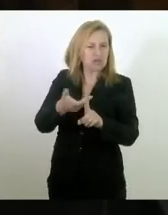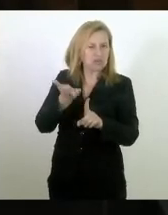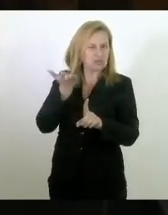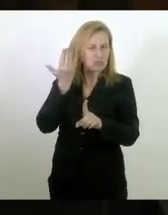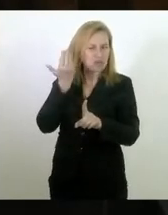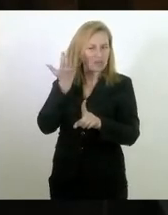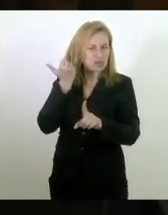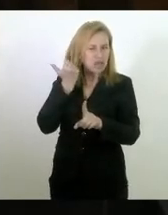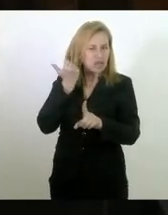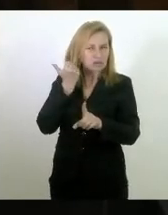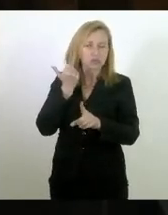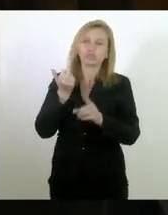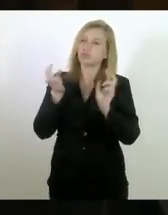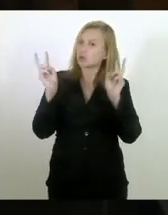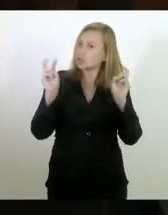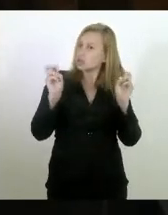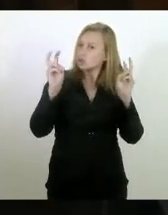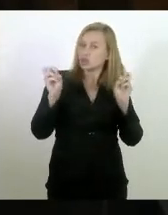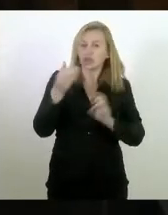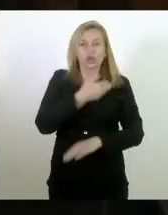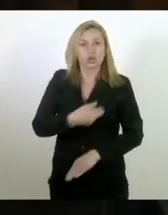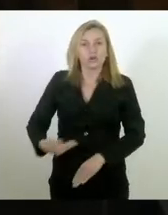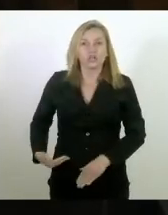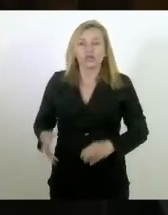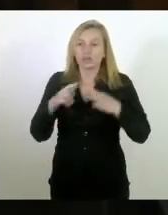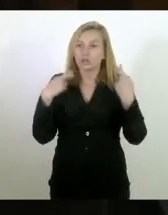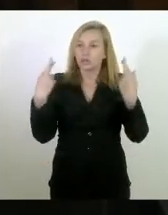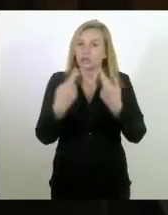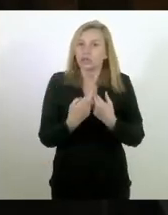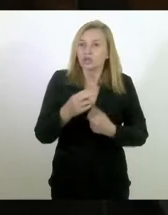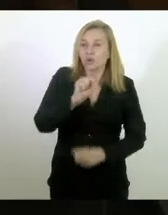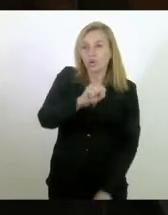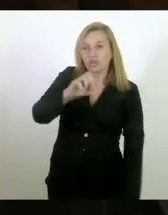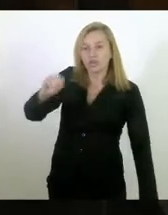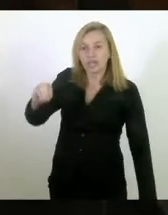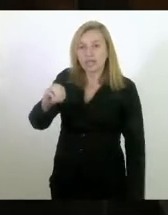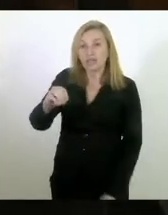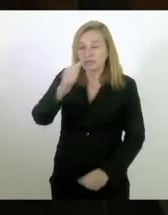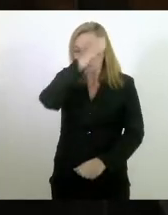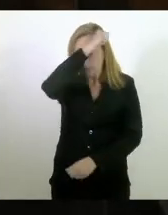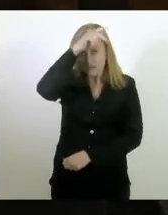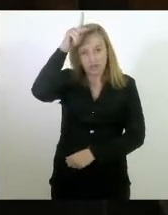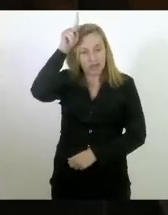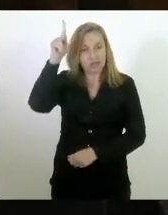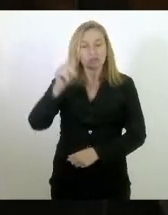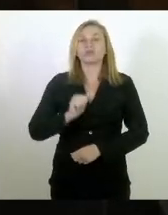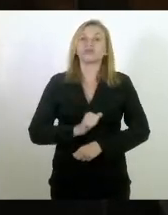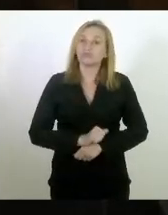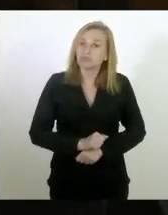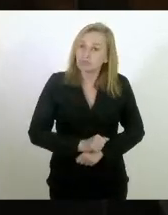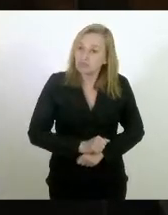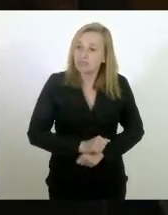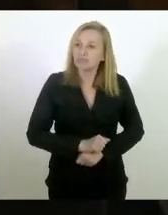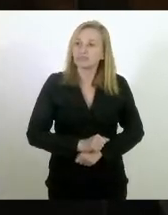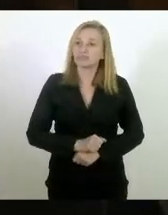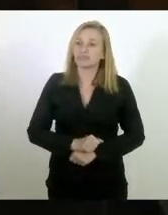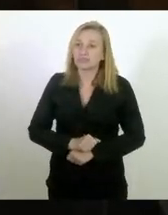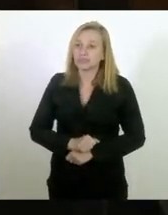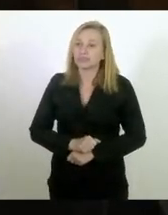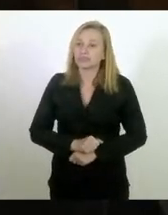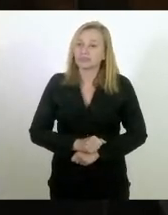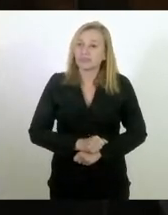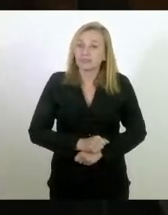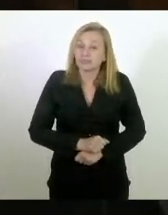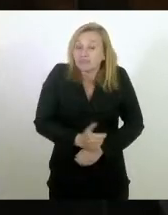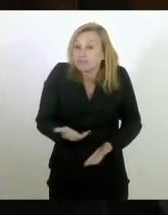saiu uma matéria que o governador se reuniu com 80 prefeitos 80 prefeitos